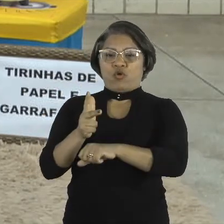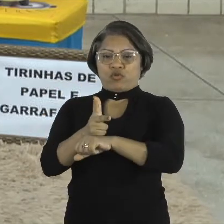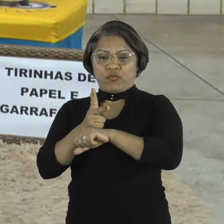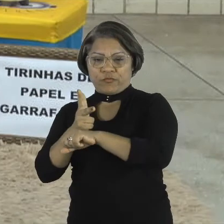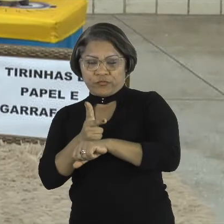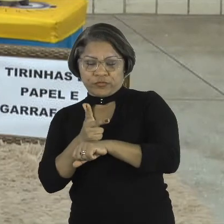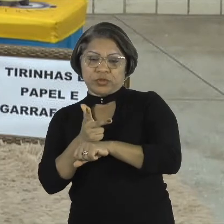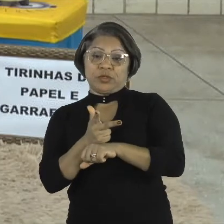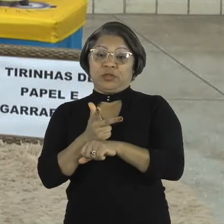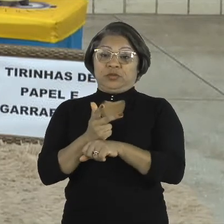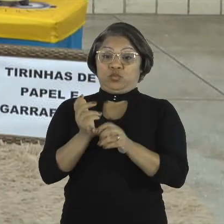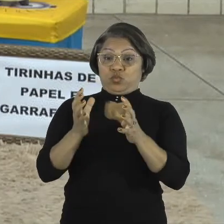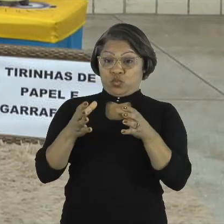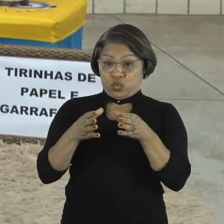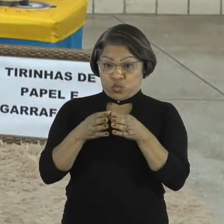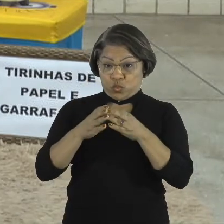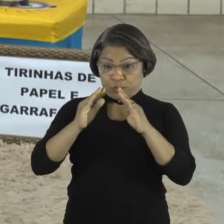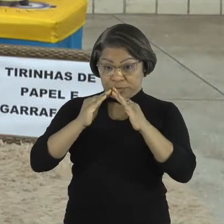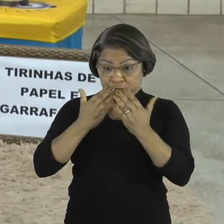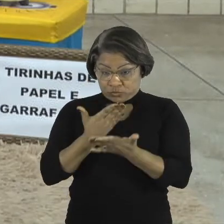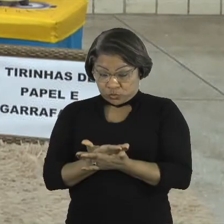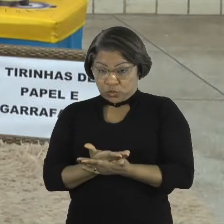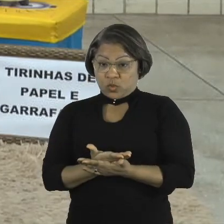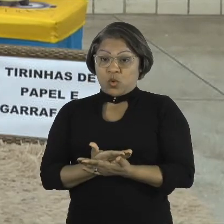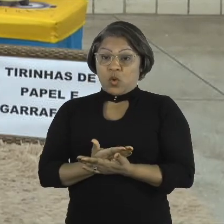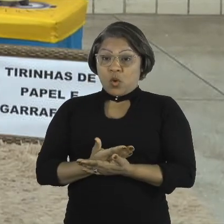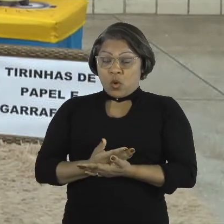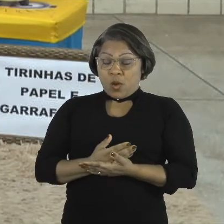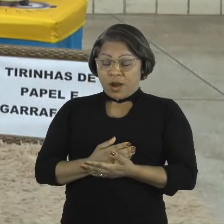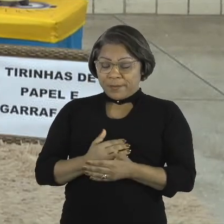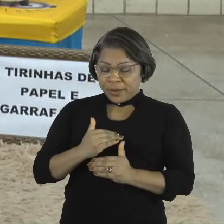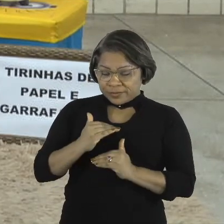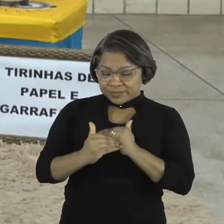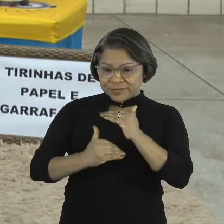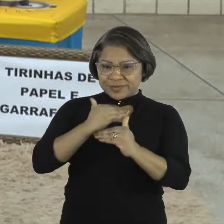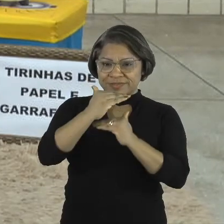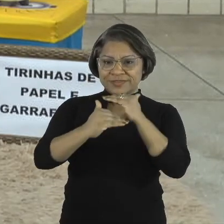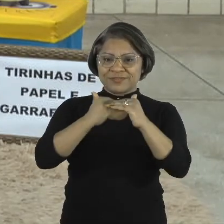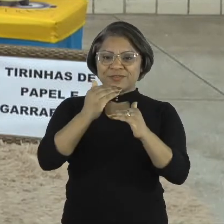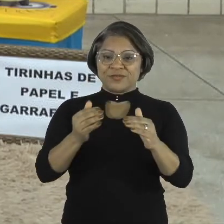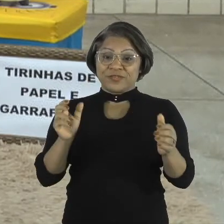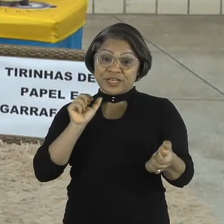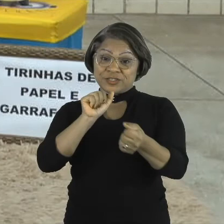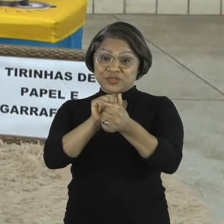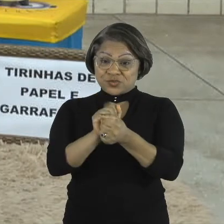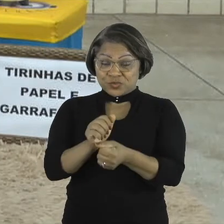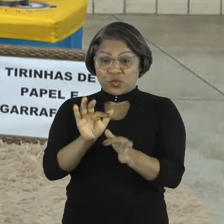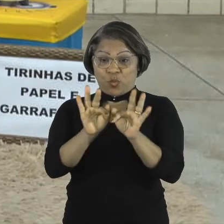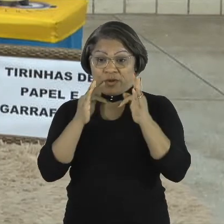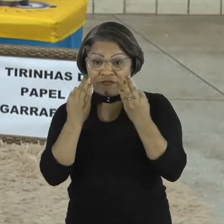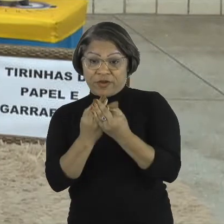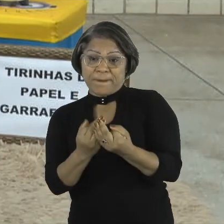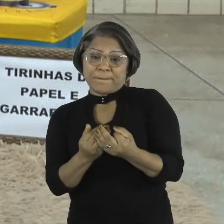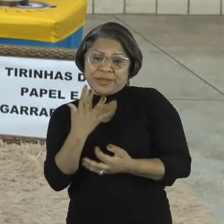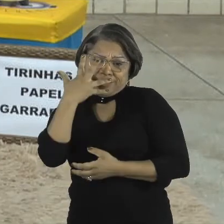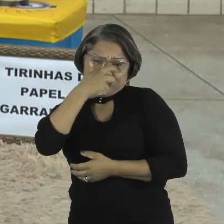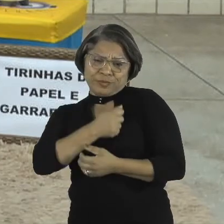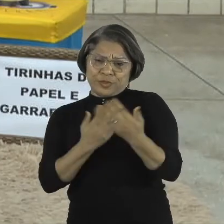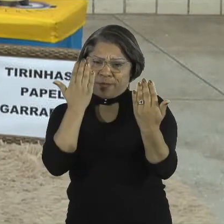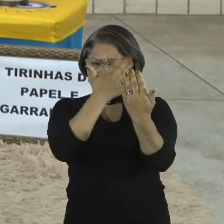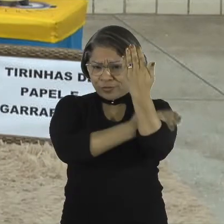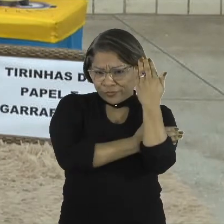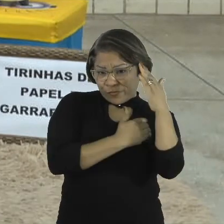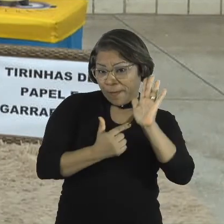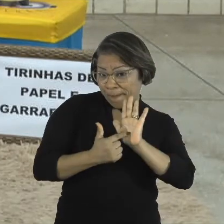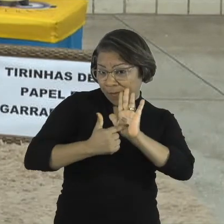que possamos construir junto com você, família, um lindo portfólio para evidenciar o desenvolvimento do